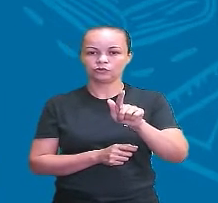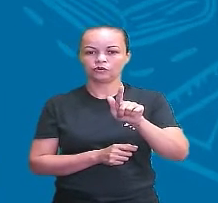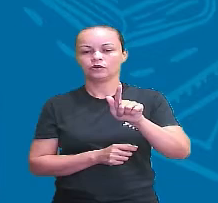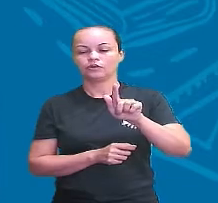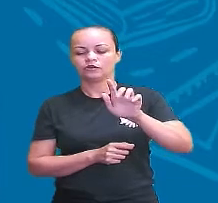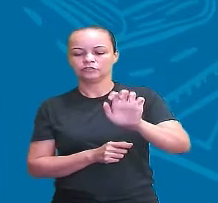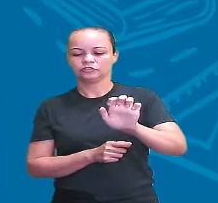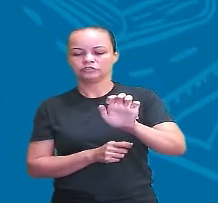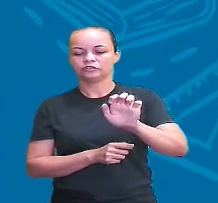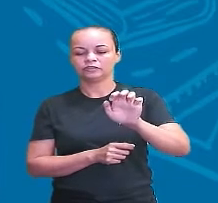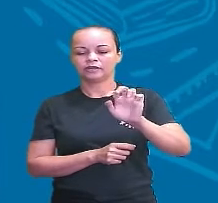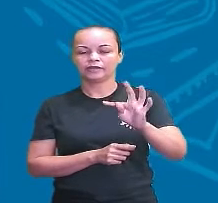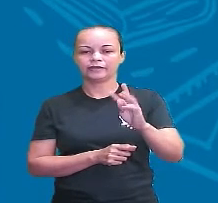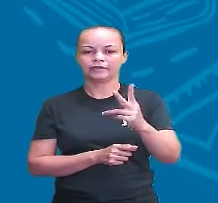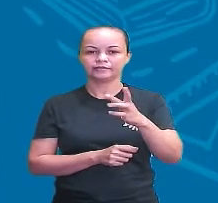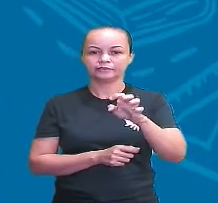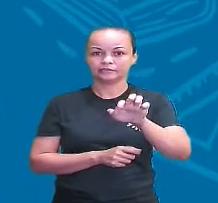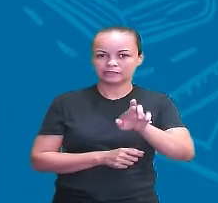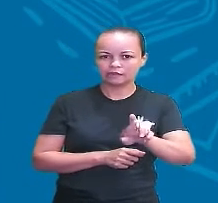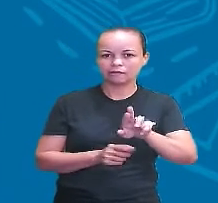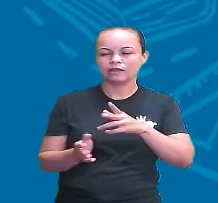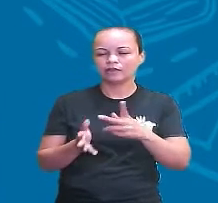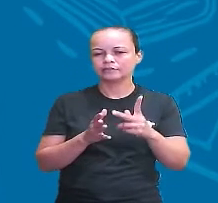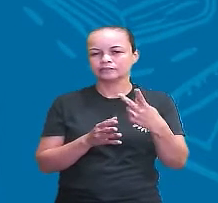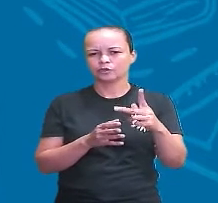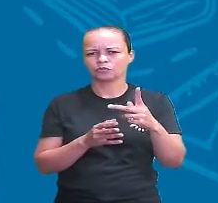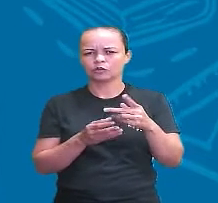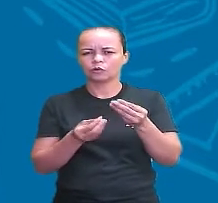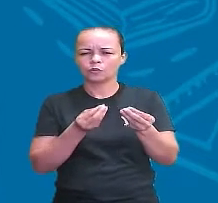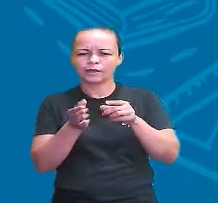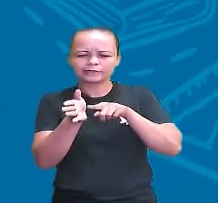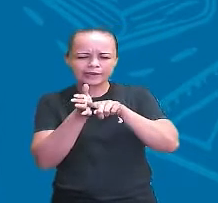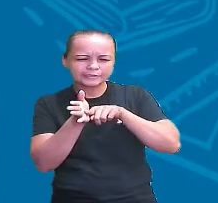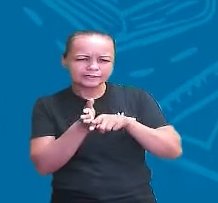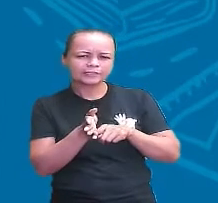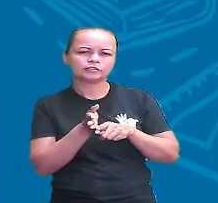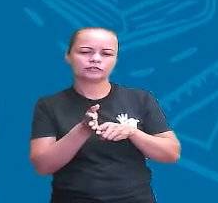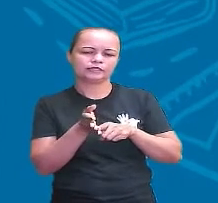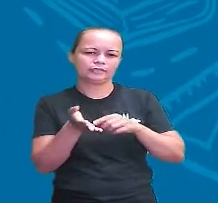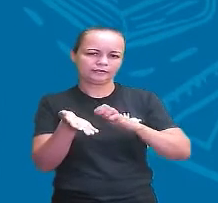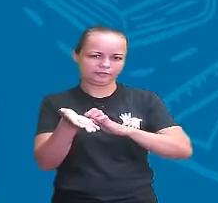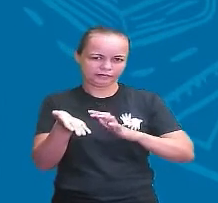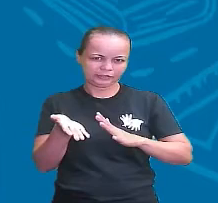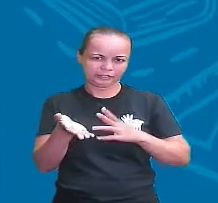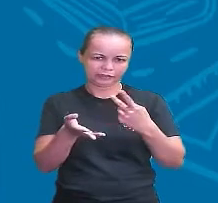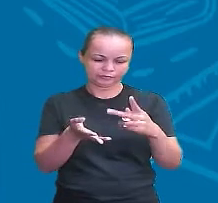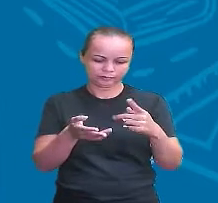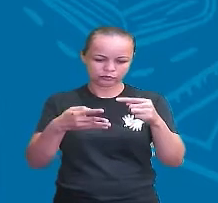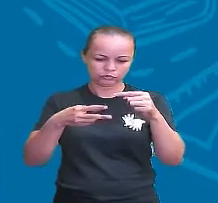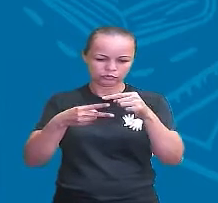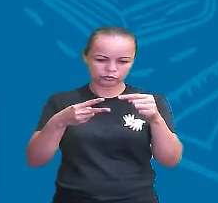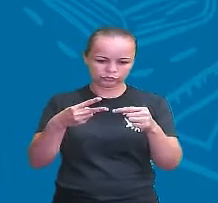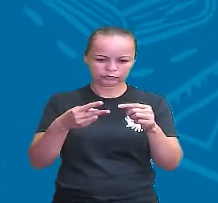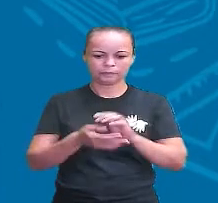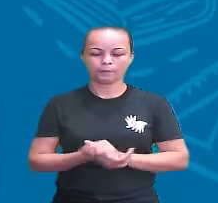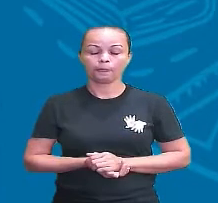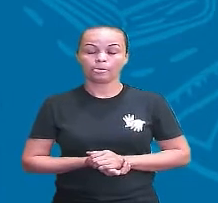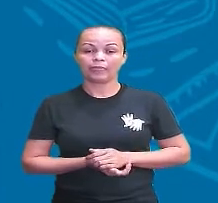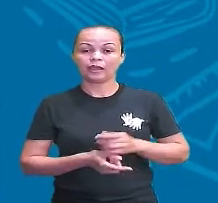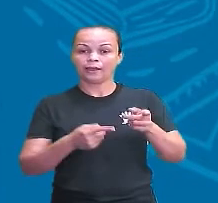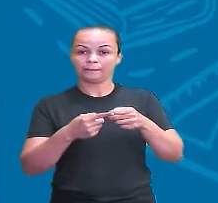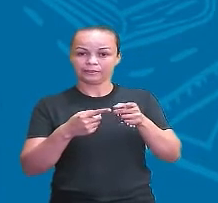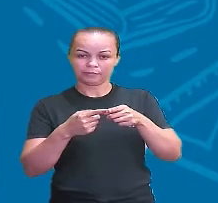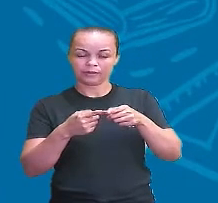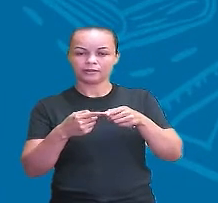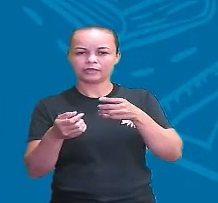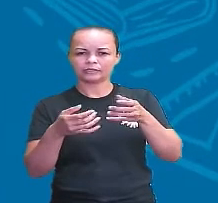gente faz uma análise junto da questão. Então vamos às duas questões que eu selecionei. Nós temos a primeira, todas a gente